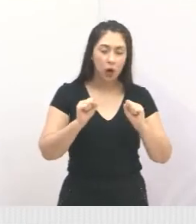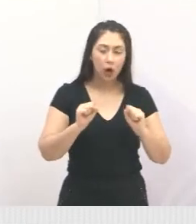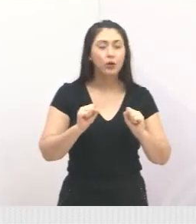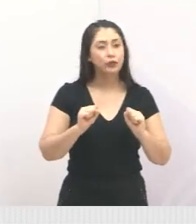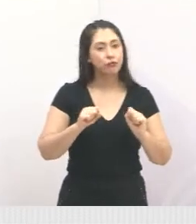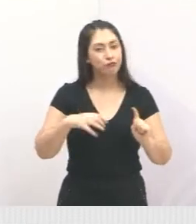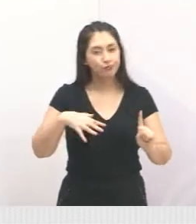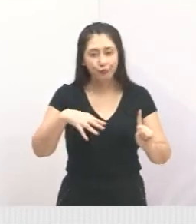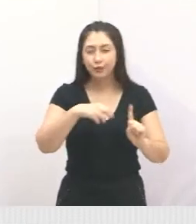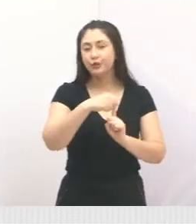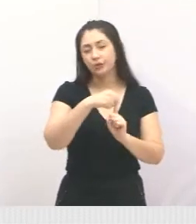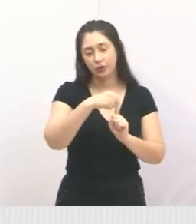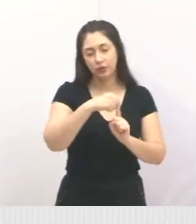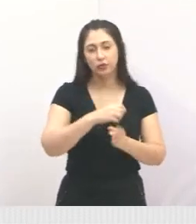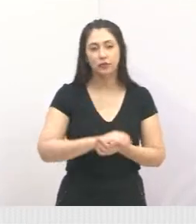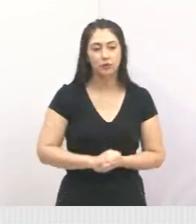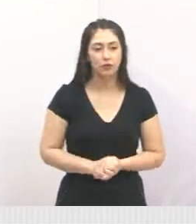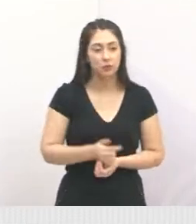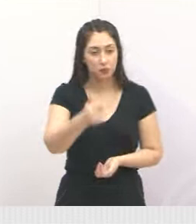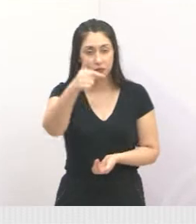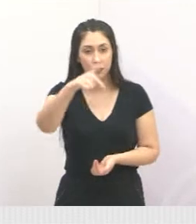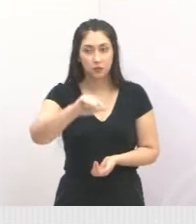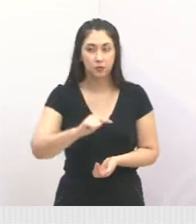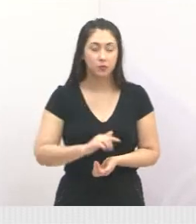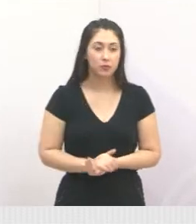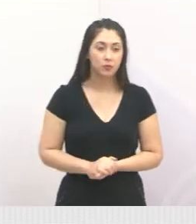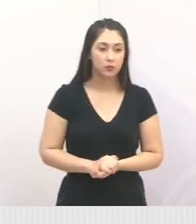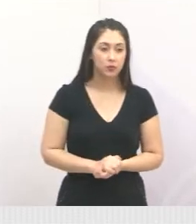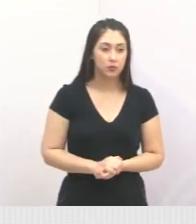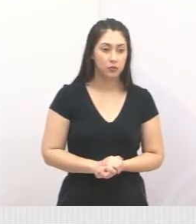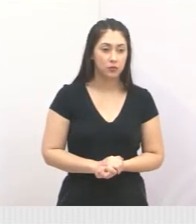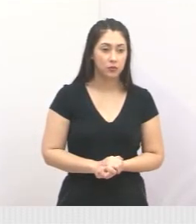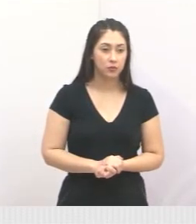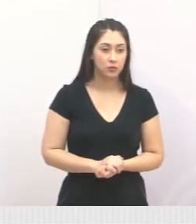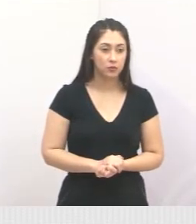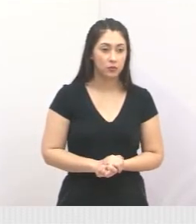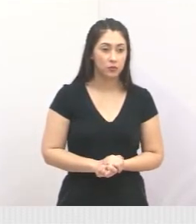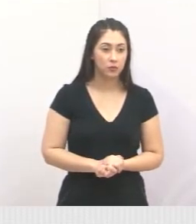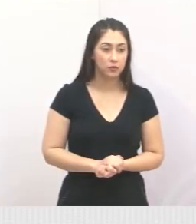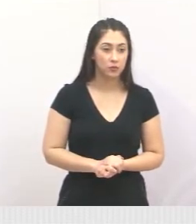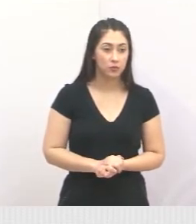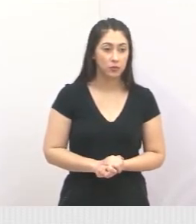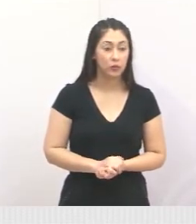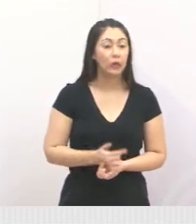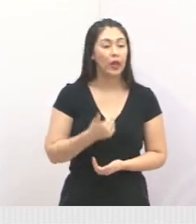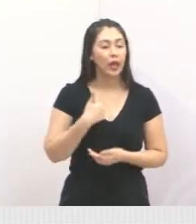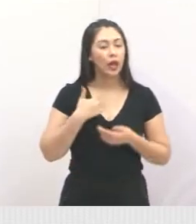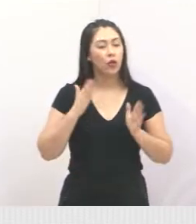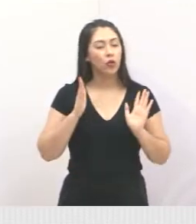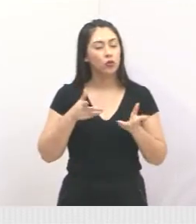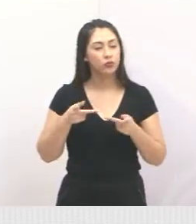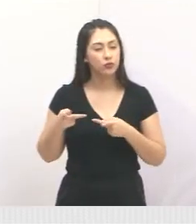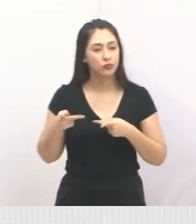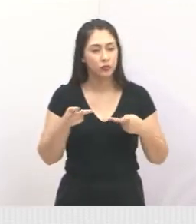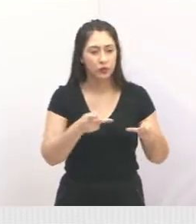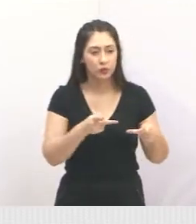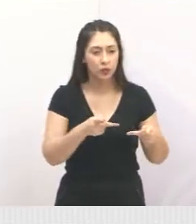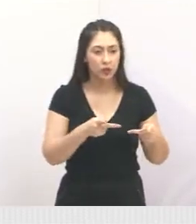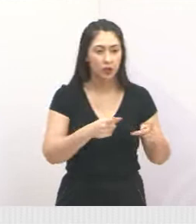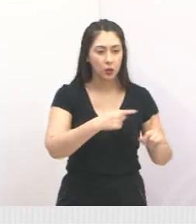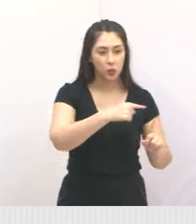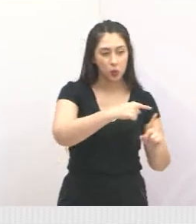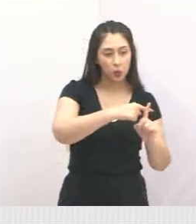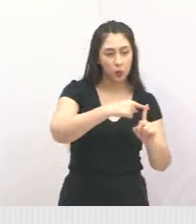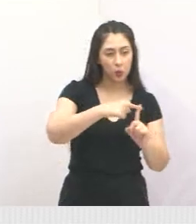aí causar um acidente. Próximo. Olha, eu já estive lá no cemitério do Avaré uma